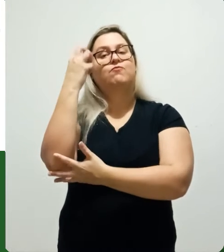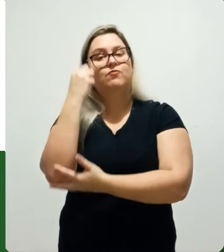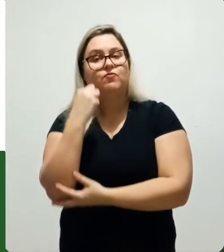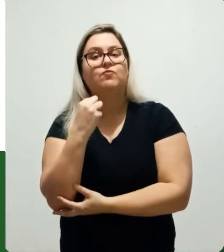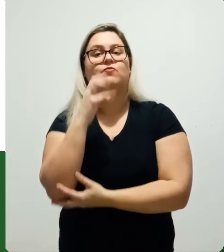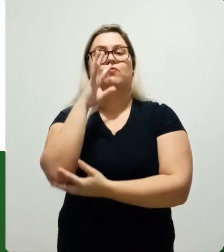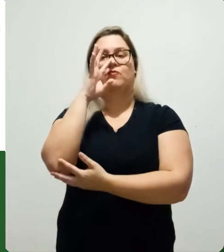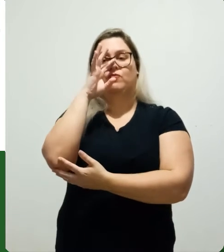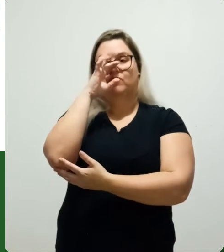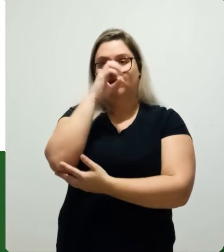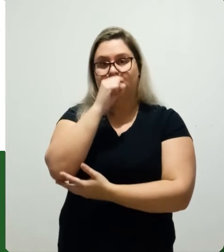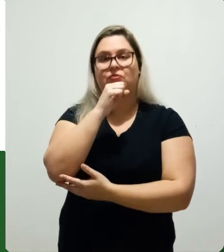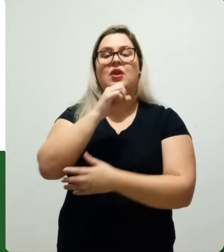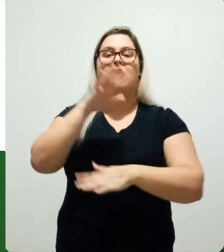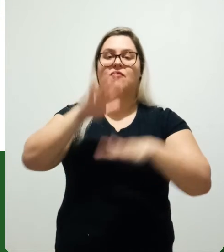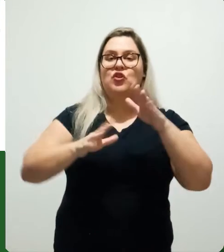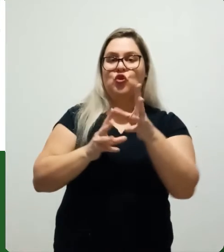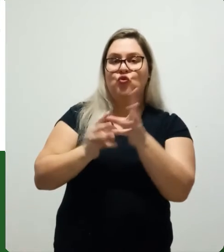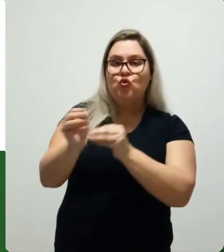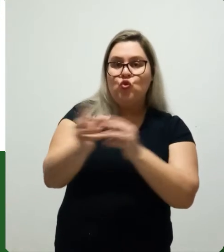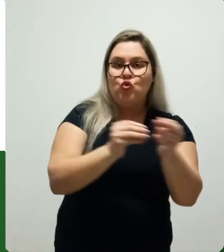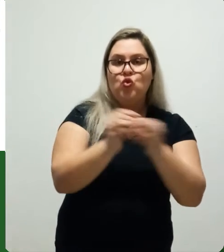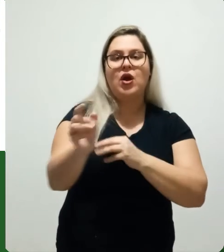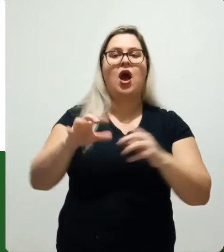processos de resistência, de fugas, de